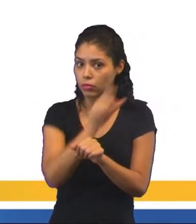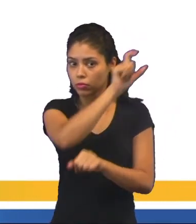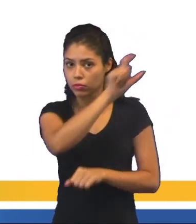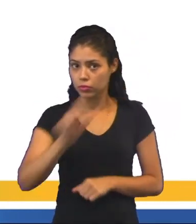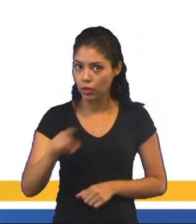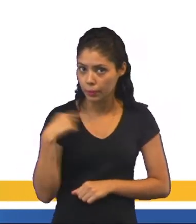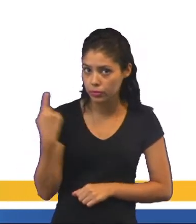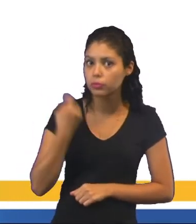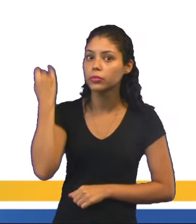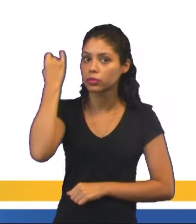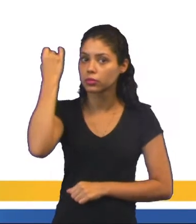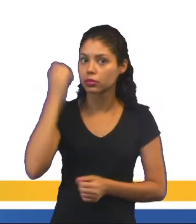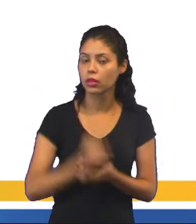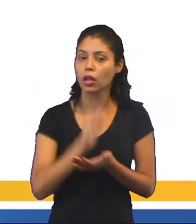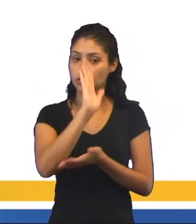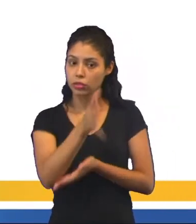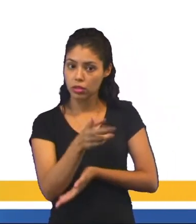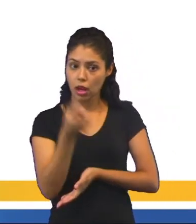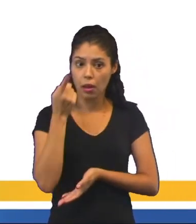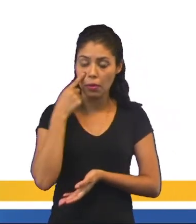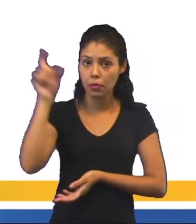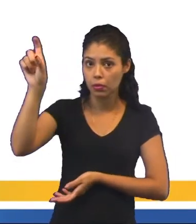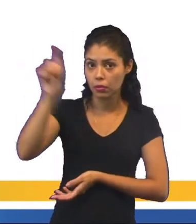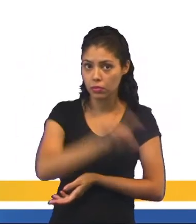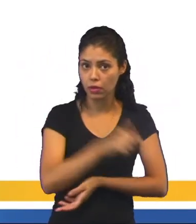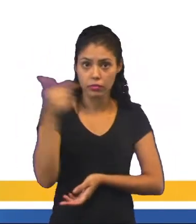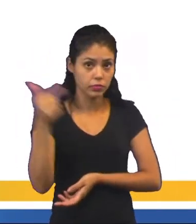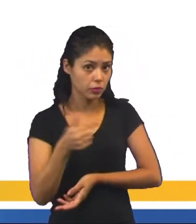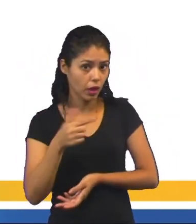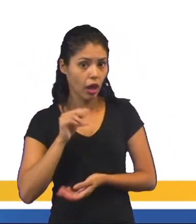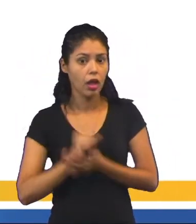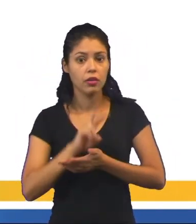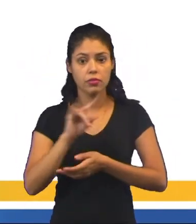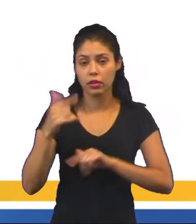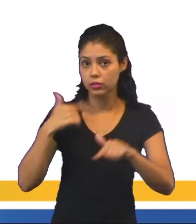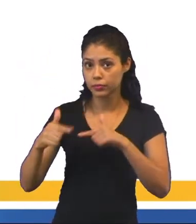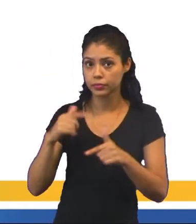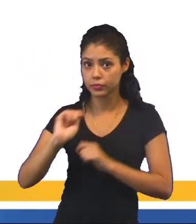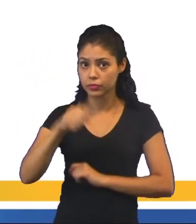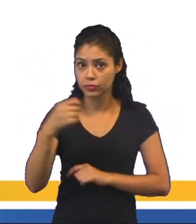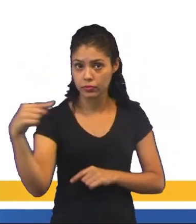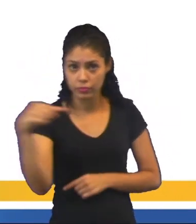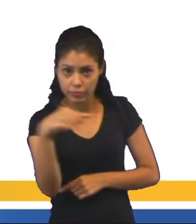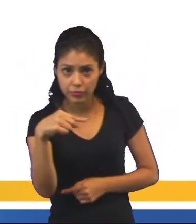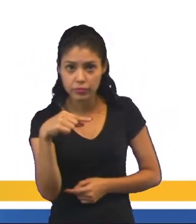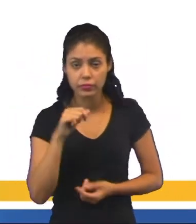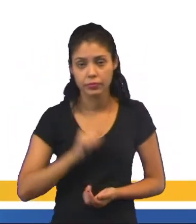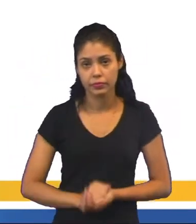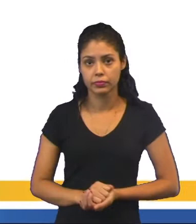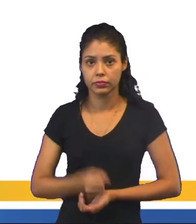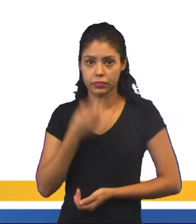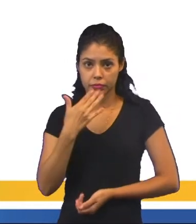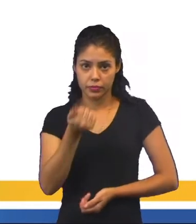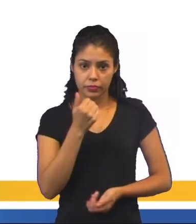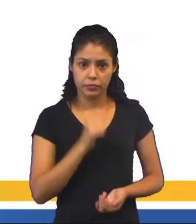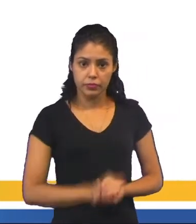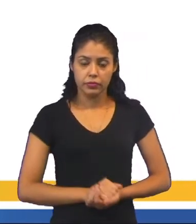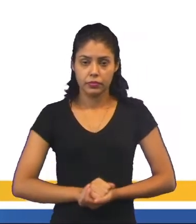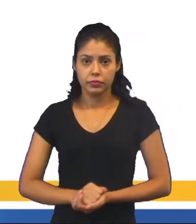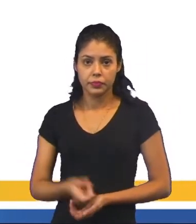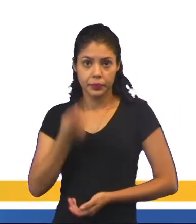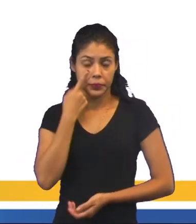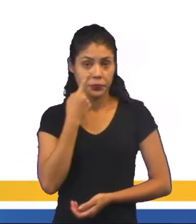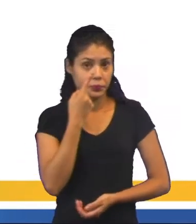diagonal principal. Já olhando para a diagonal secundária, a gente vai trabalhar com o sinal negativo, tá? E